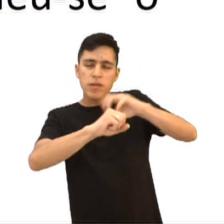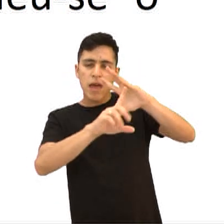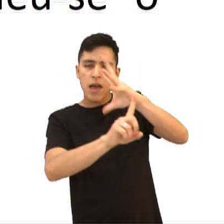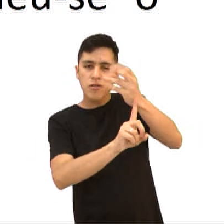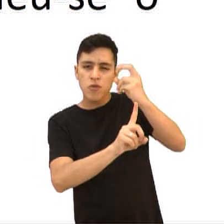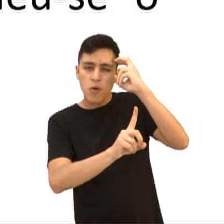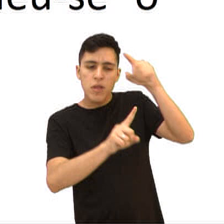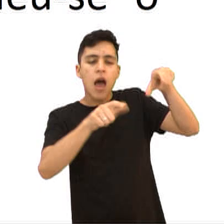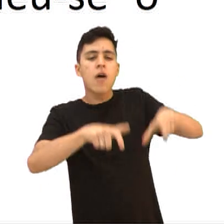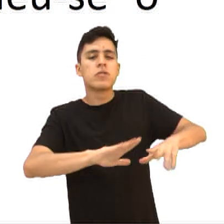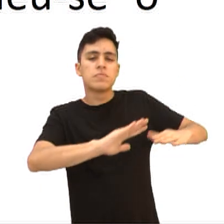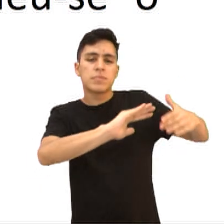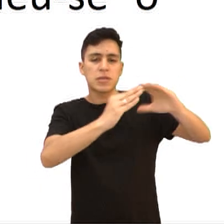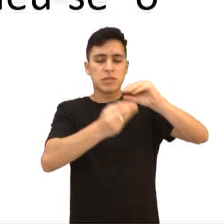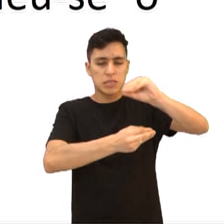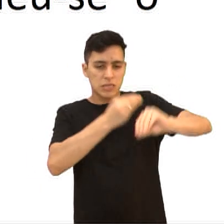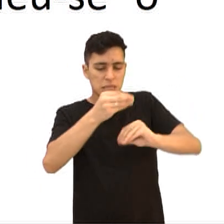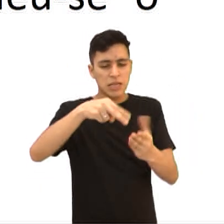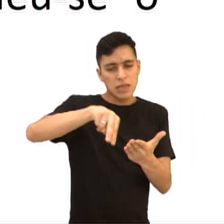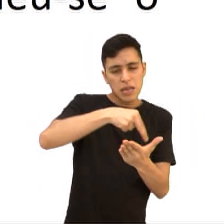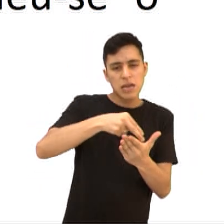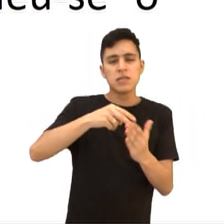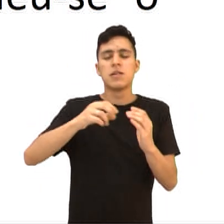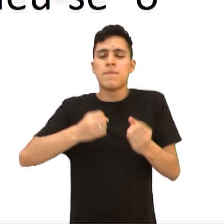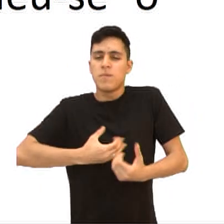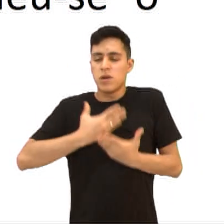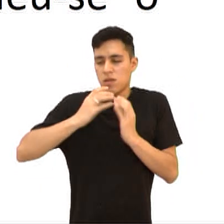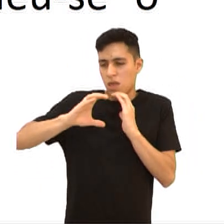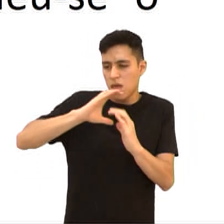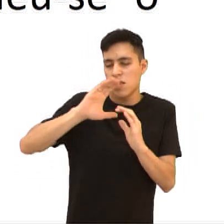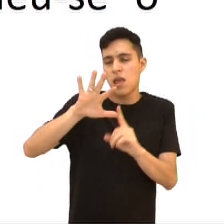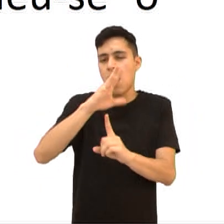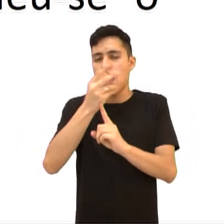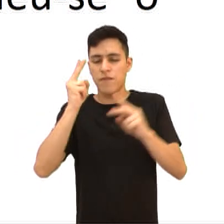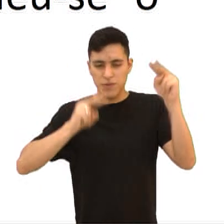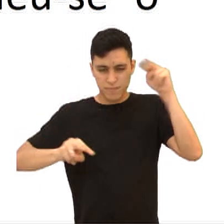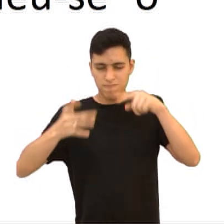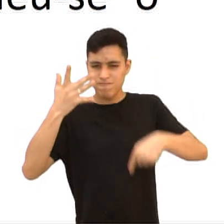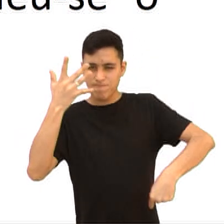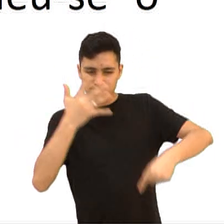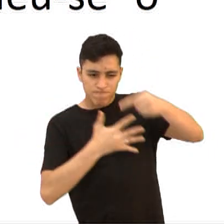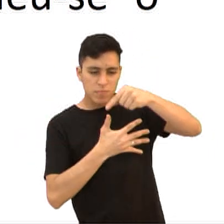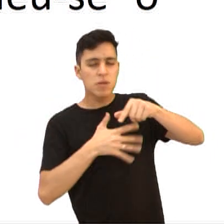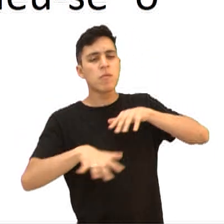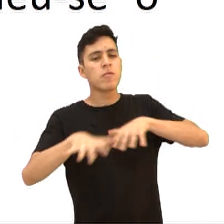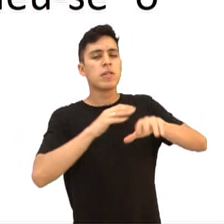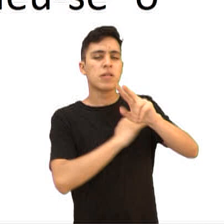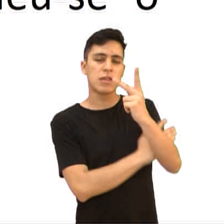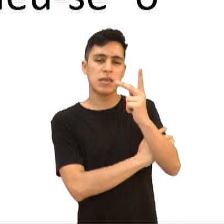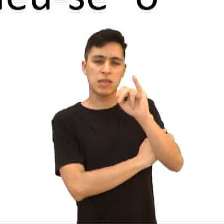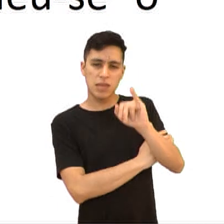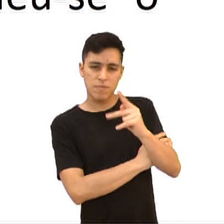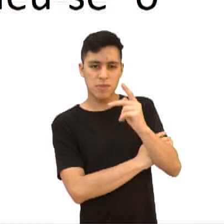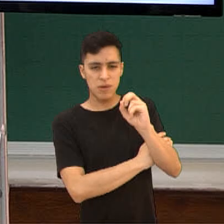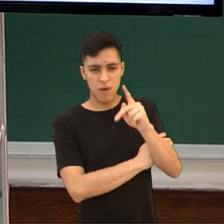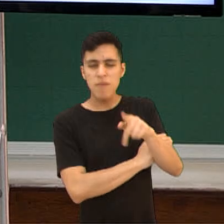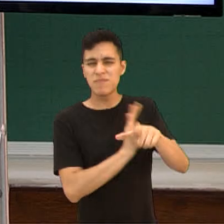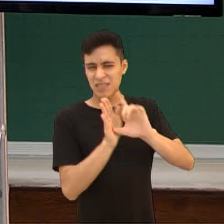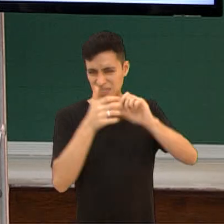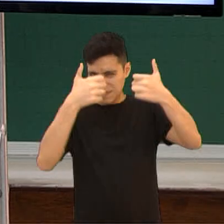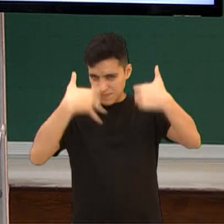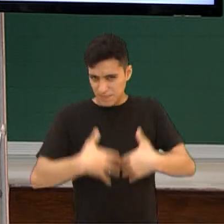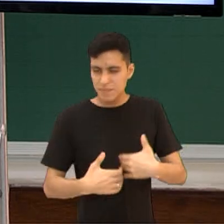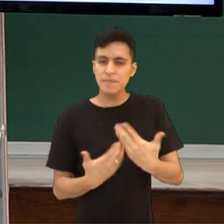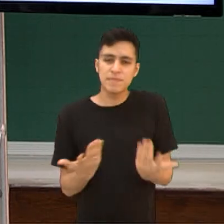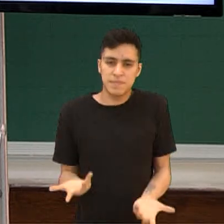periferia que reunia dança, poesia cantada, música e artes visuais. Esse movimento desse o nome de hip hop, como a gente já falou, demos